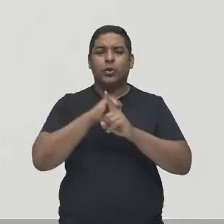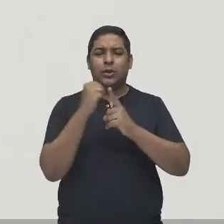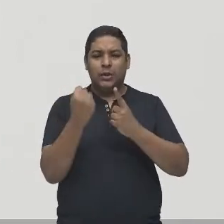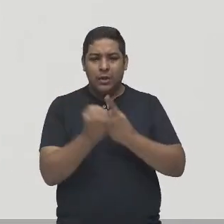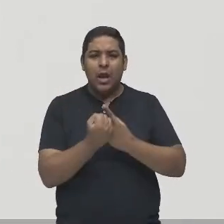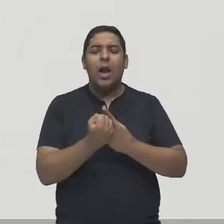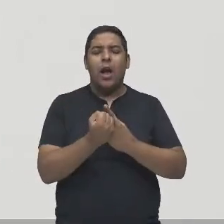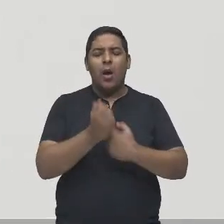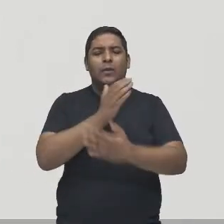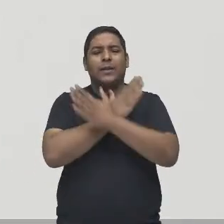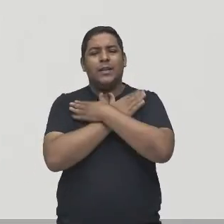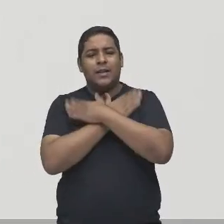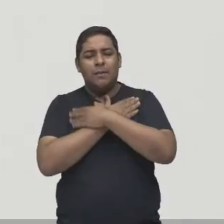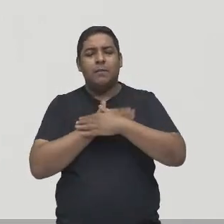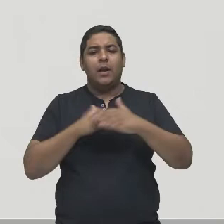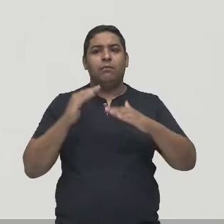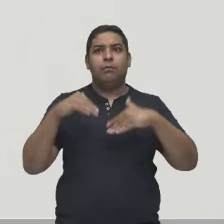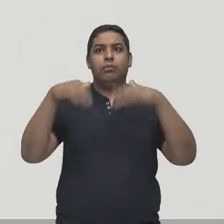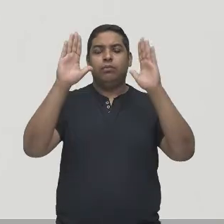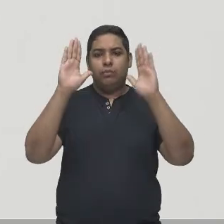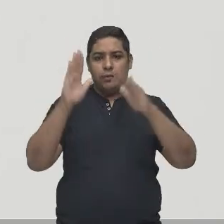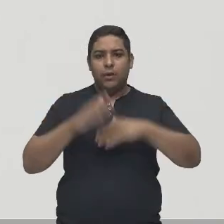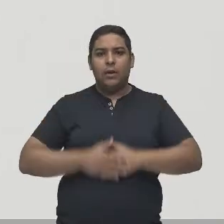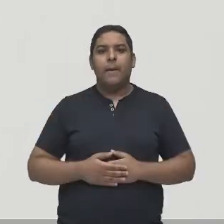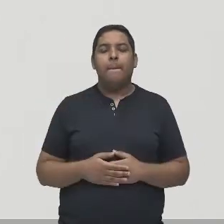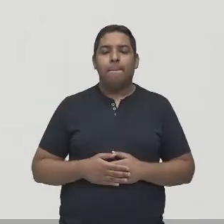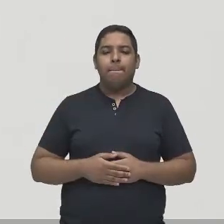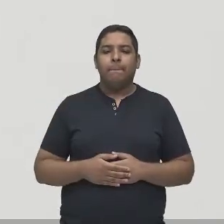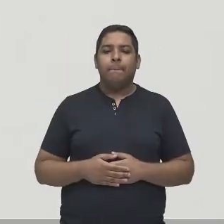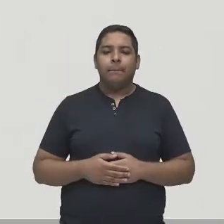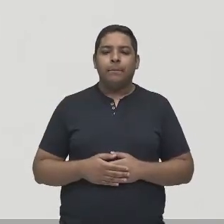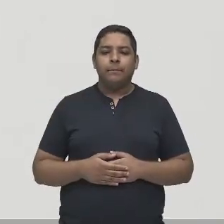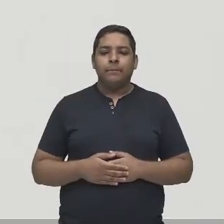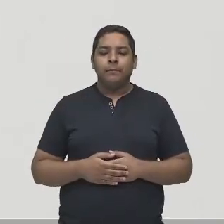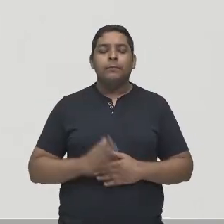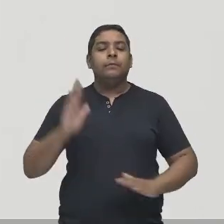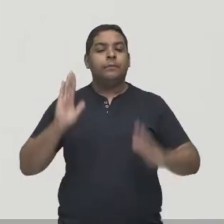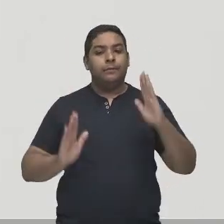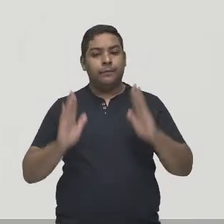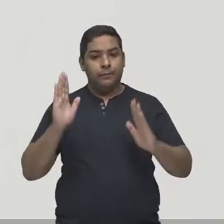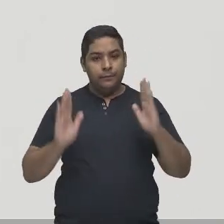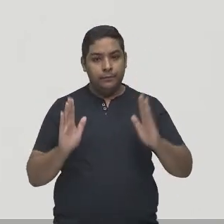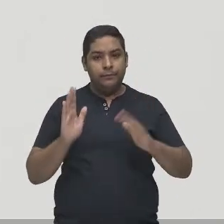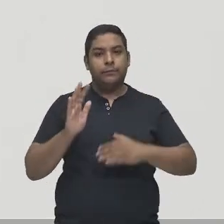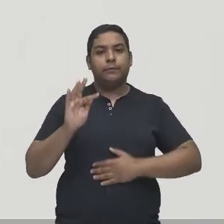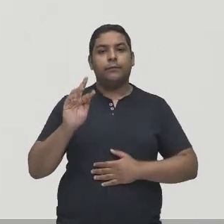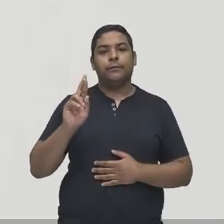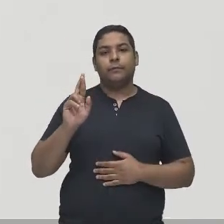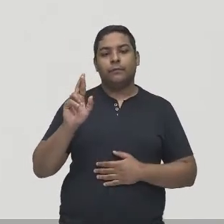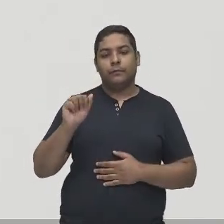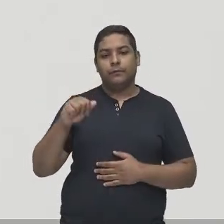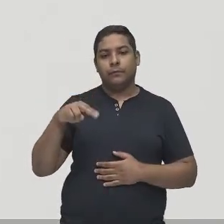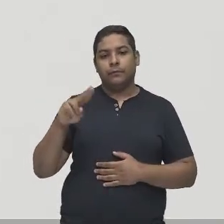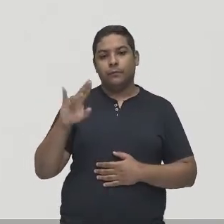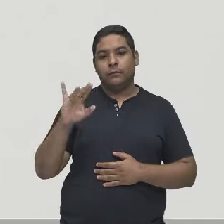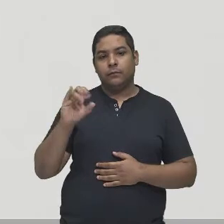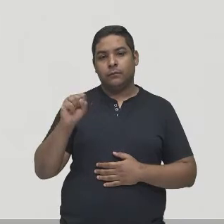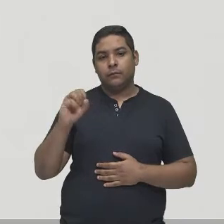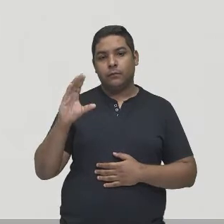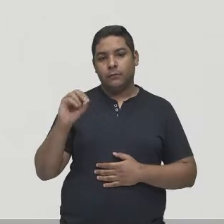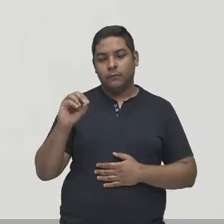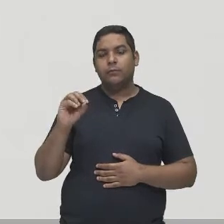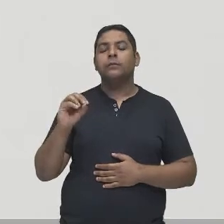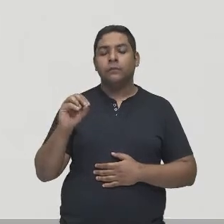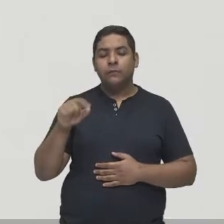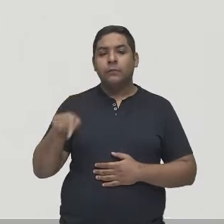índice de desemprego, uma hiperinflação, e foi nesse momento aí que Francisco Franco começa a se organizar com o apoio do exército